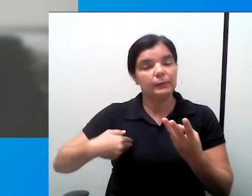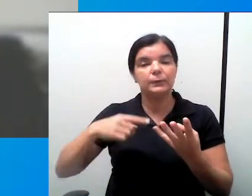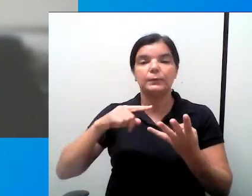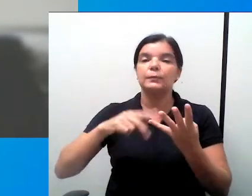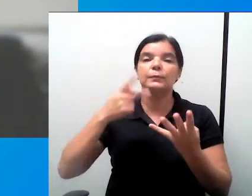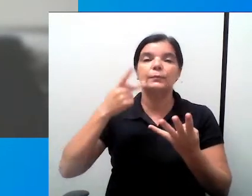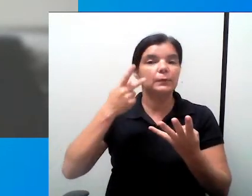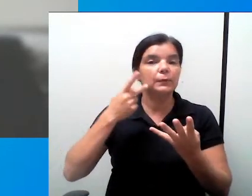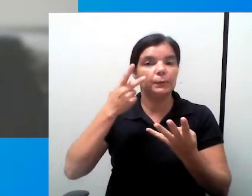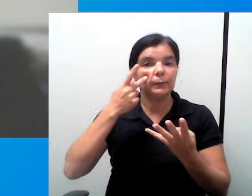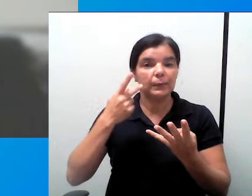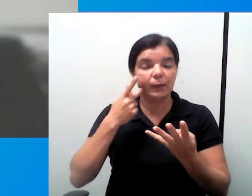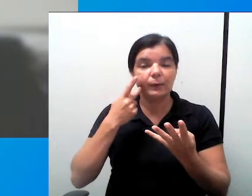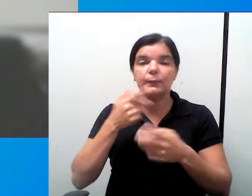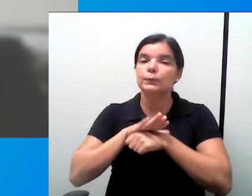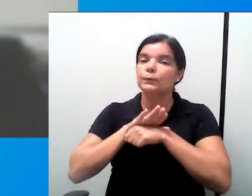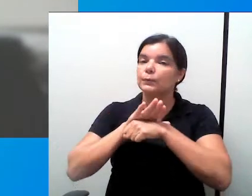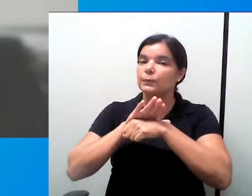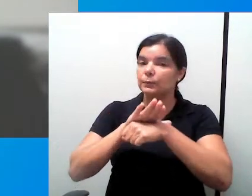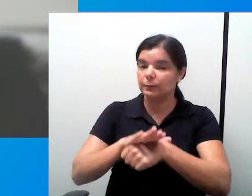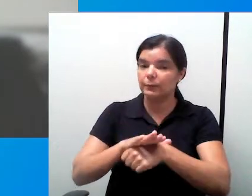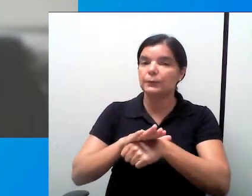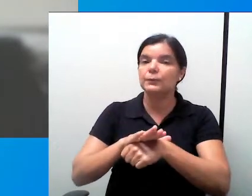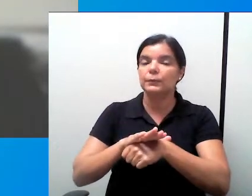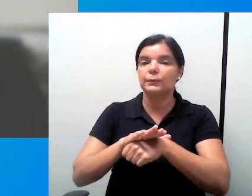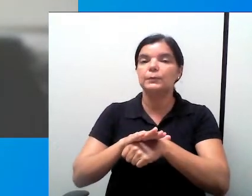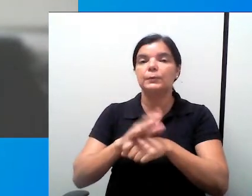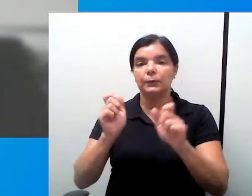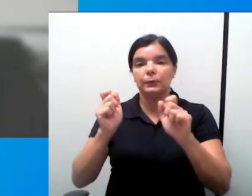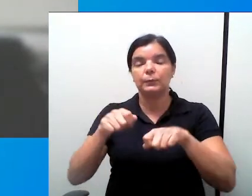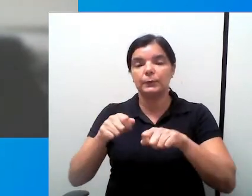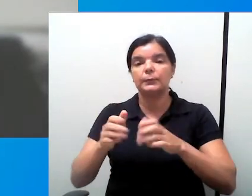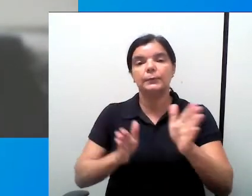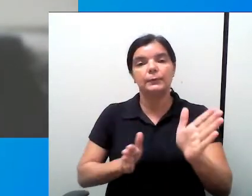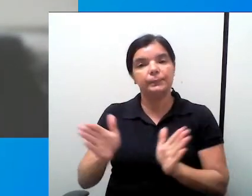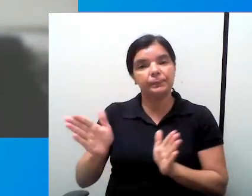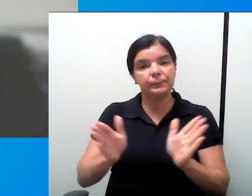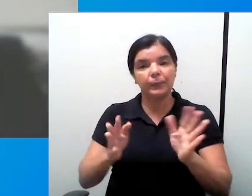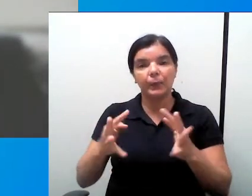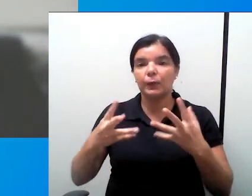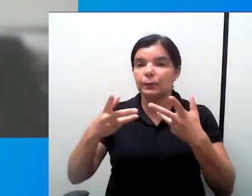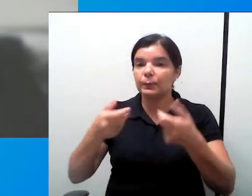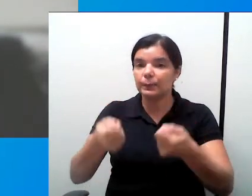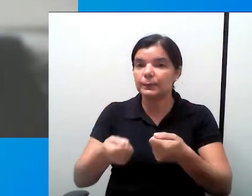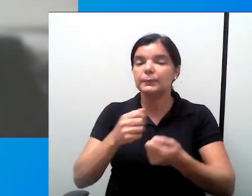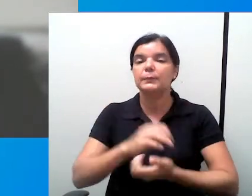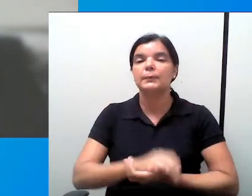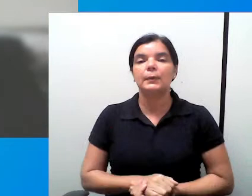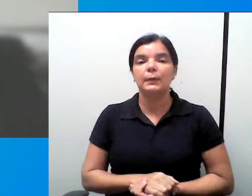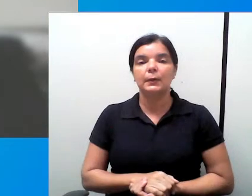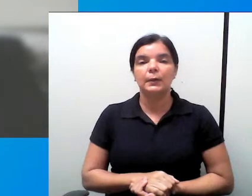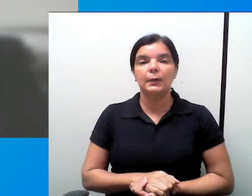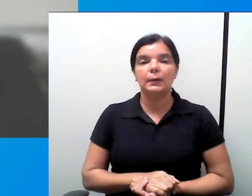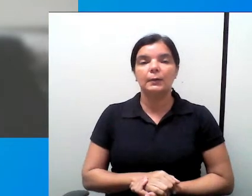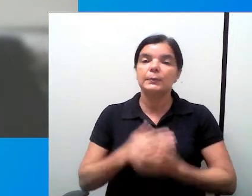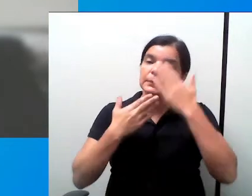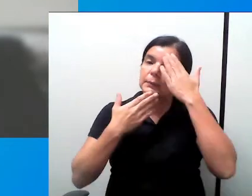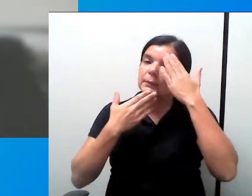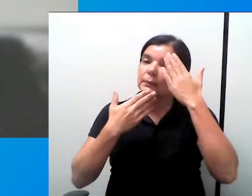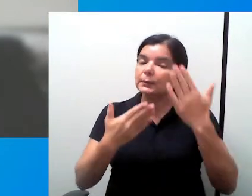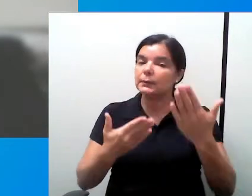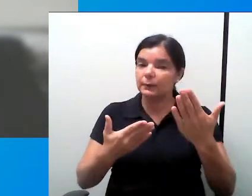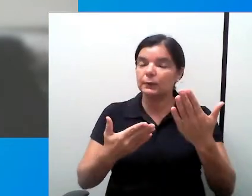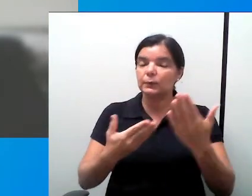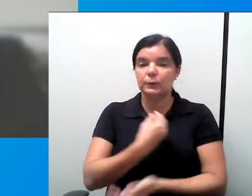que nos ajudou a que o nosso evento fosse acessível a todos. E, com isso, nós agradecemos mais uma vez a presença